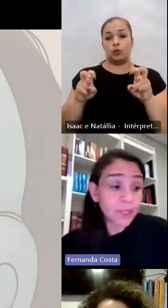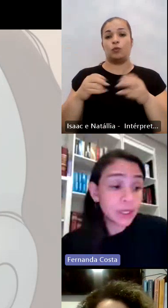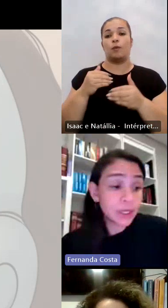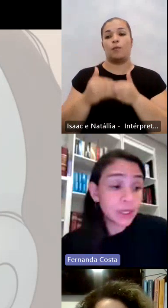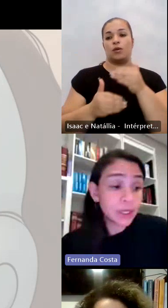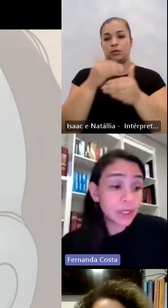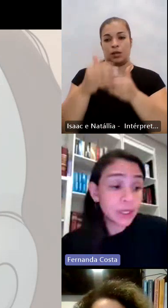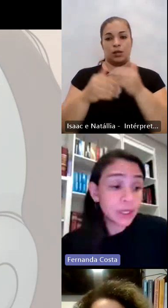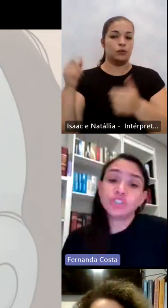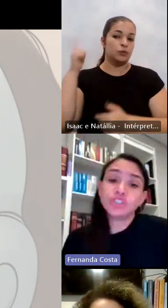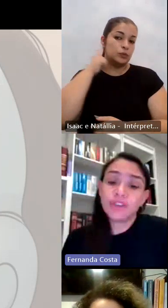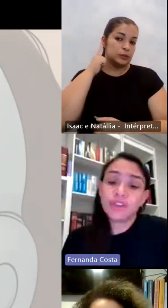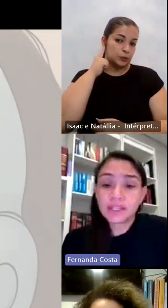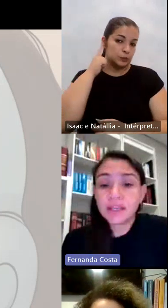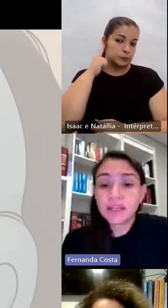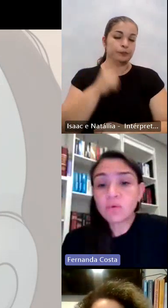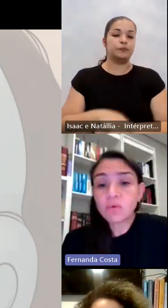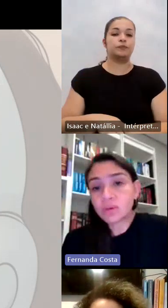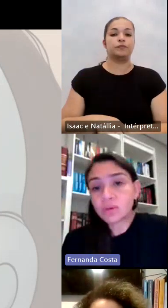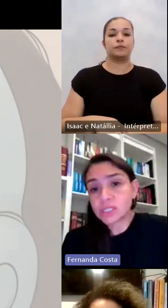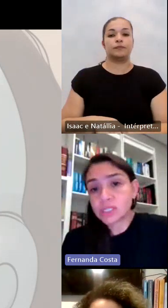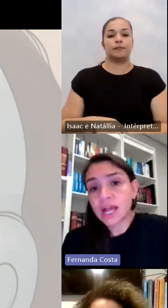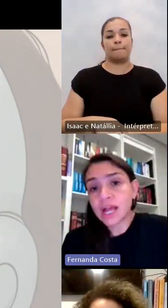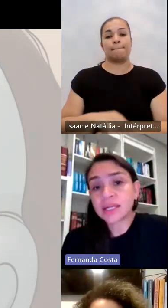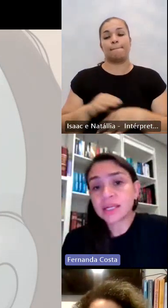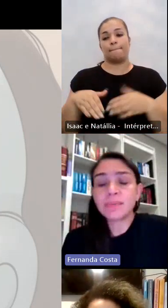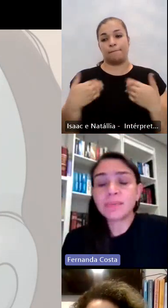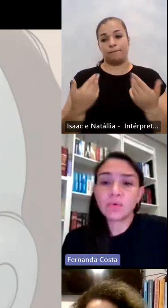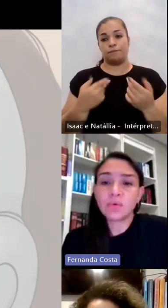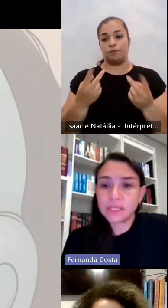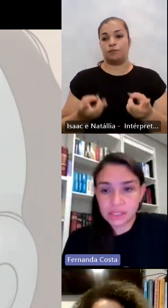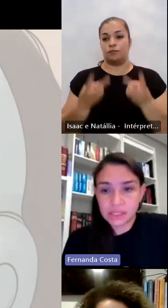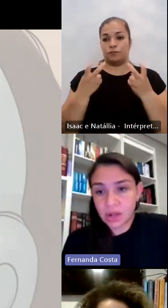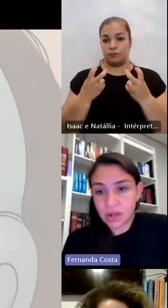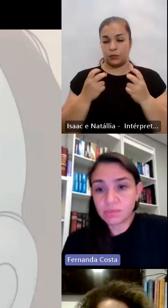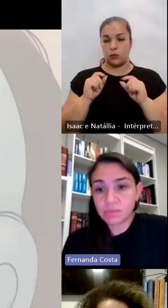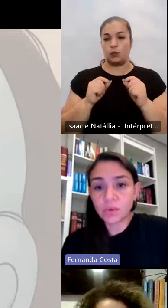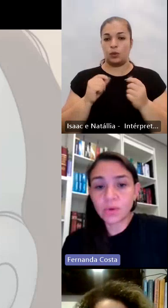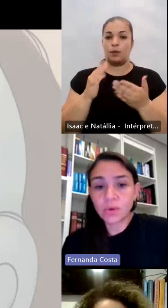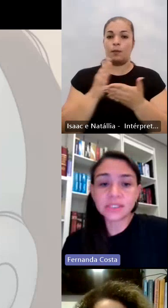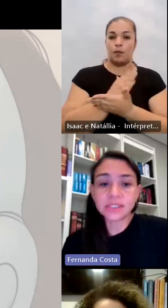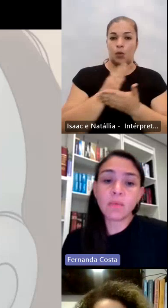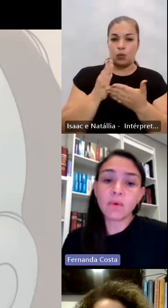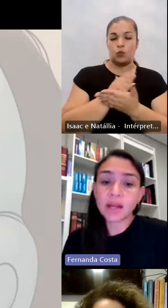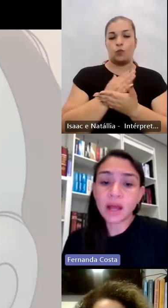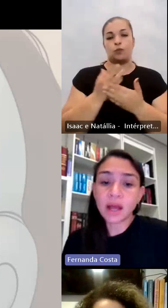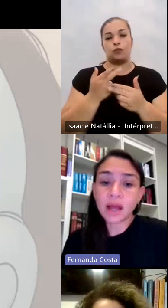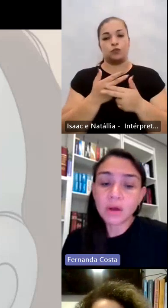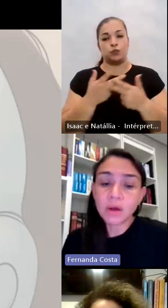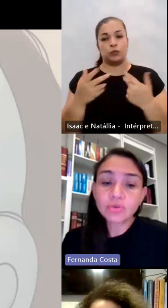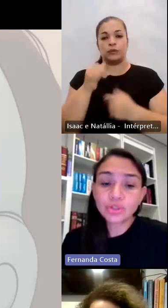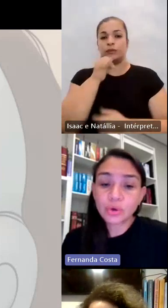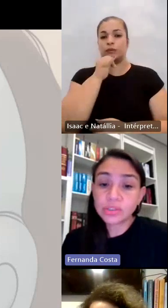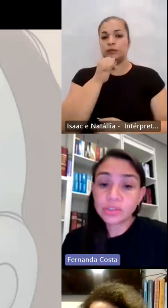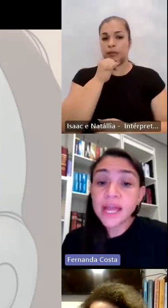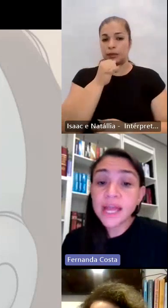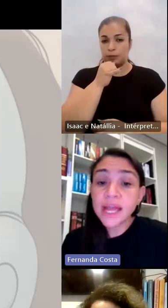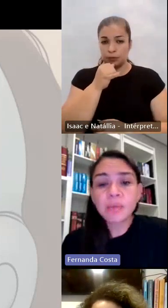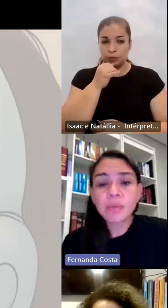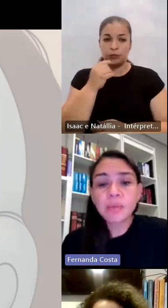audição. E aí a gente vê aqui com destaque, né, para algumas coisas, como o canal